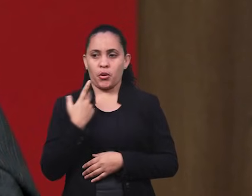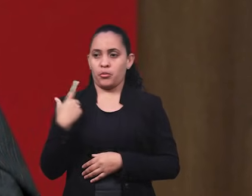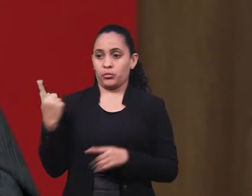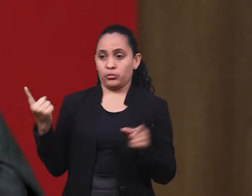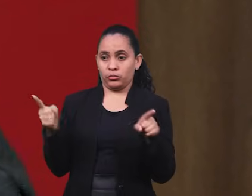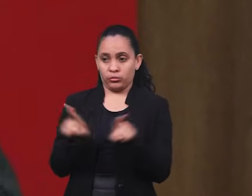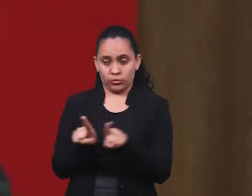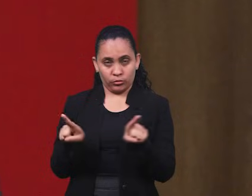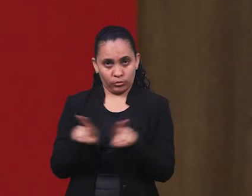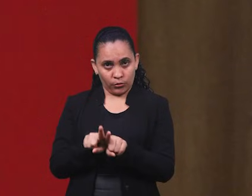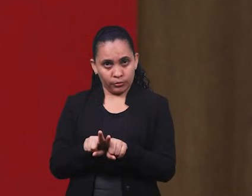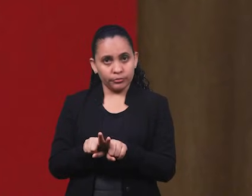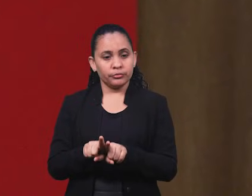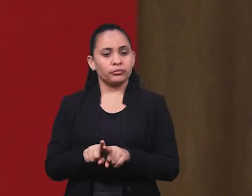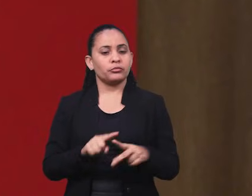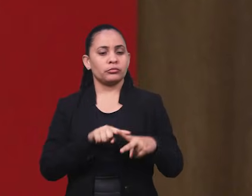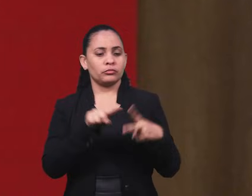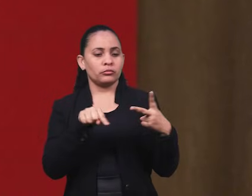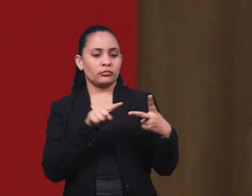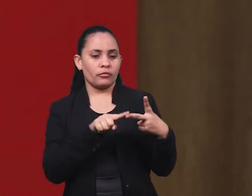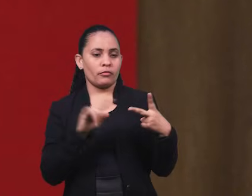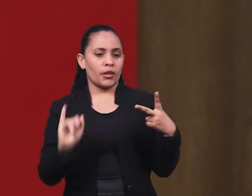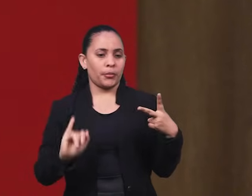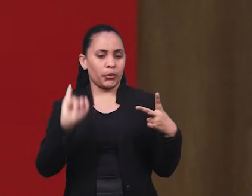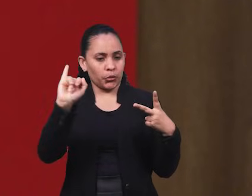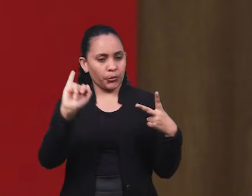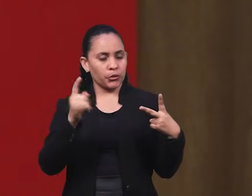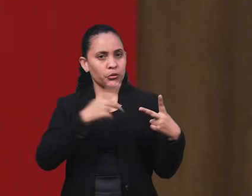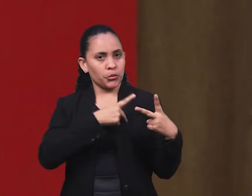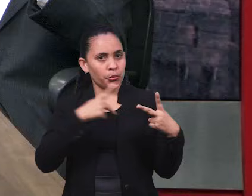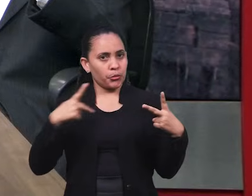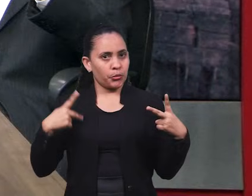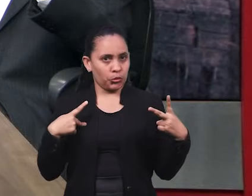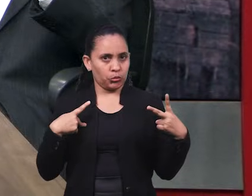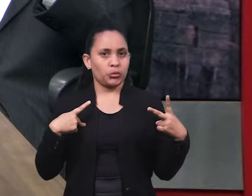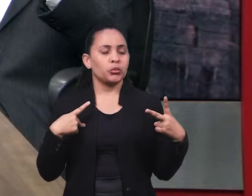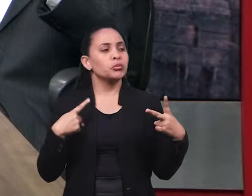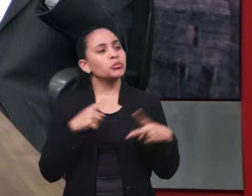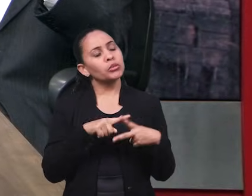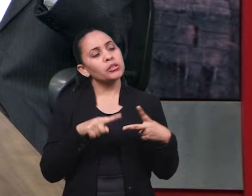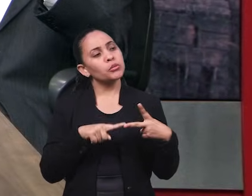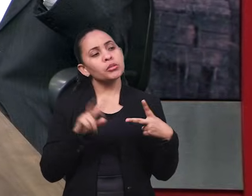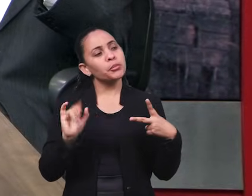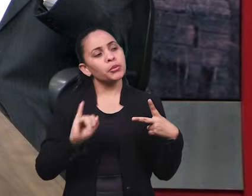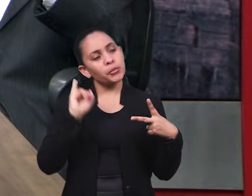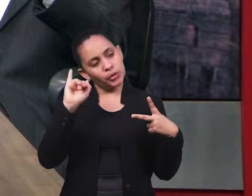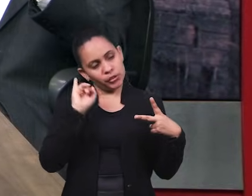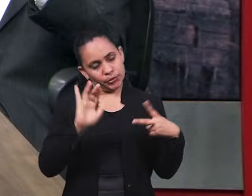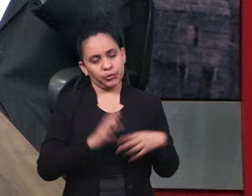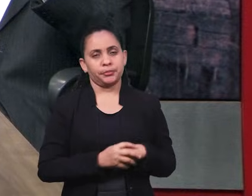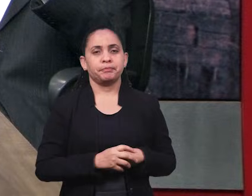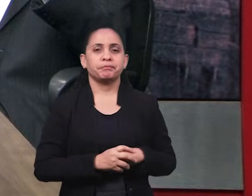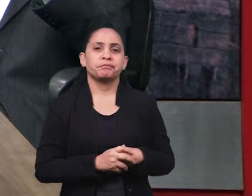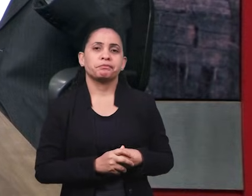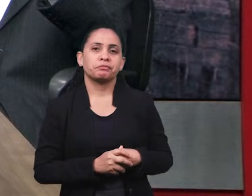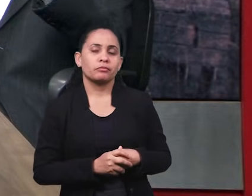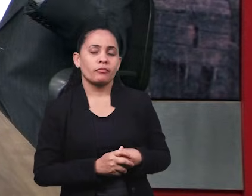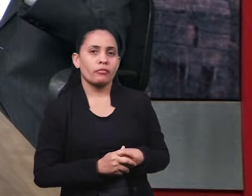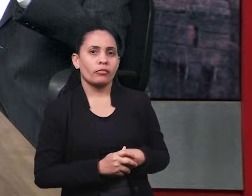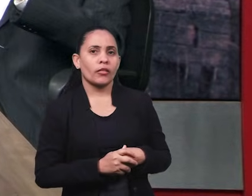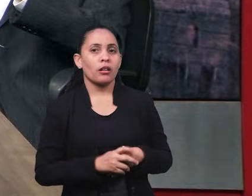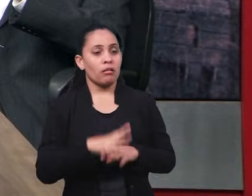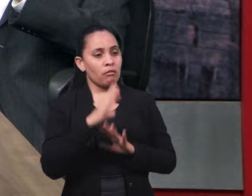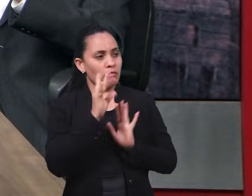muita precisão. São dois pontos, pastor Eugênio e pastor Serlon, dois pontos importantes.